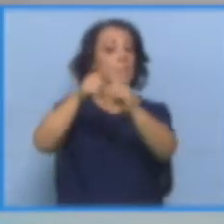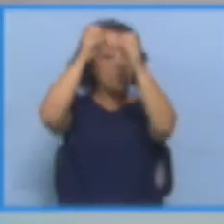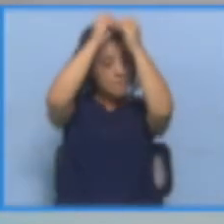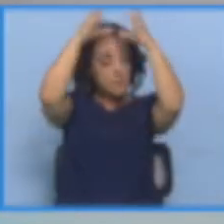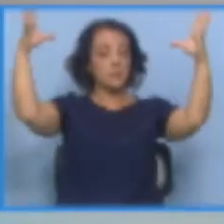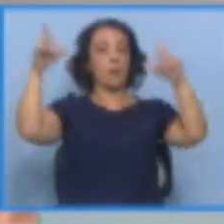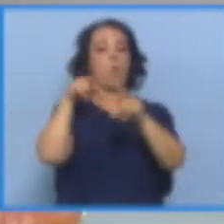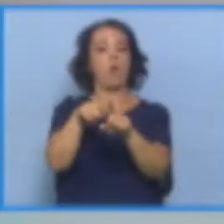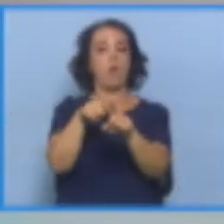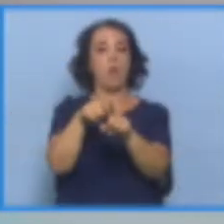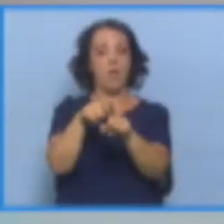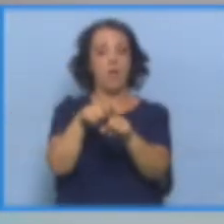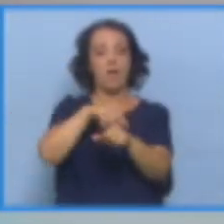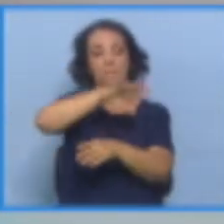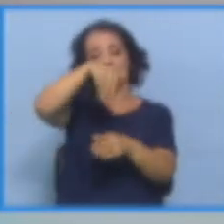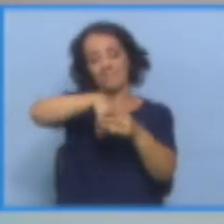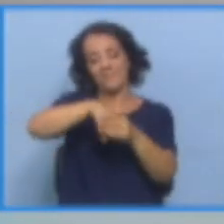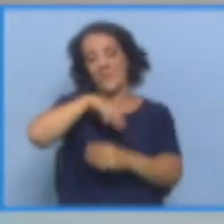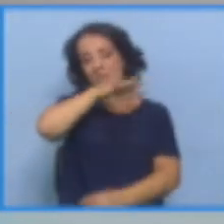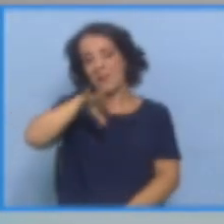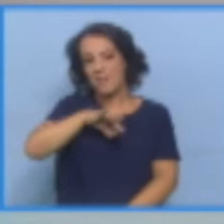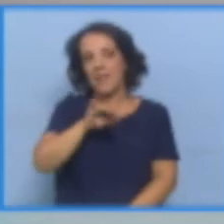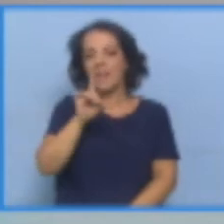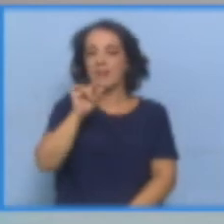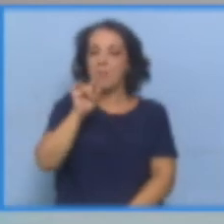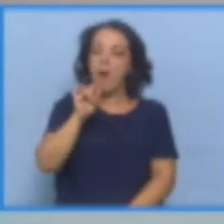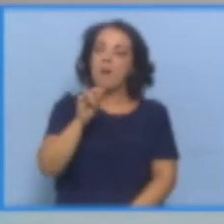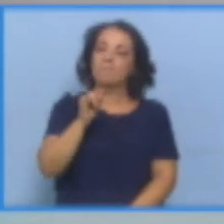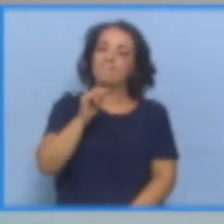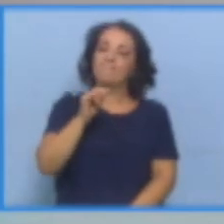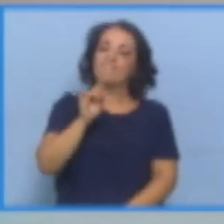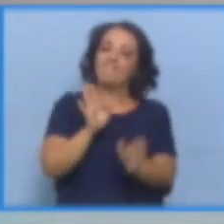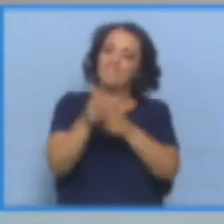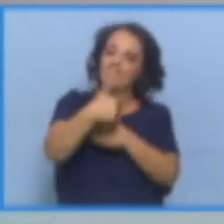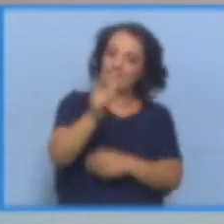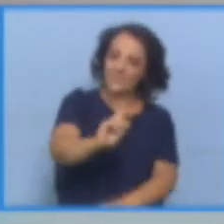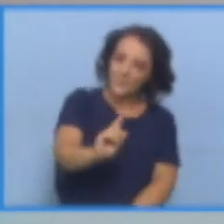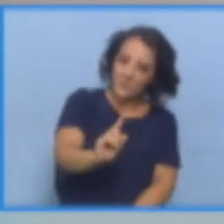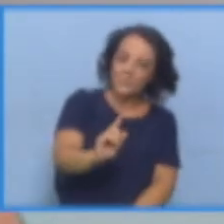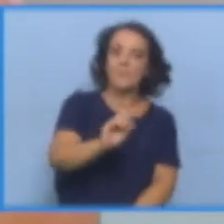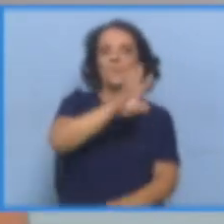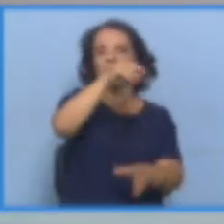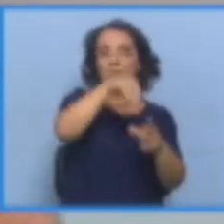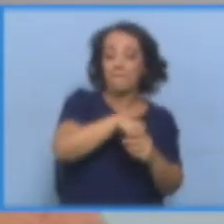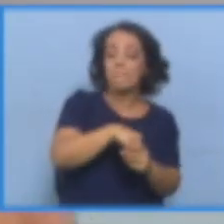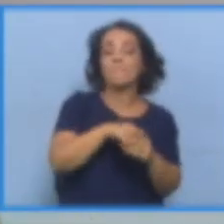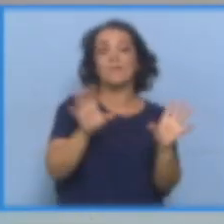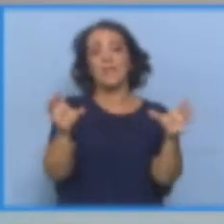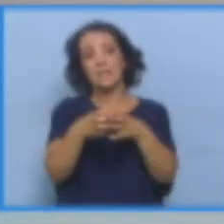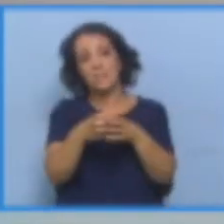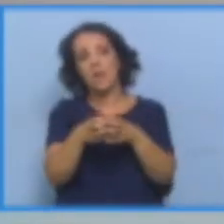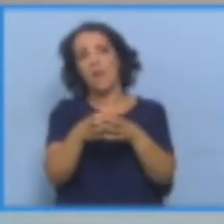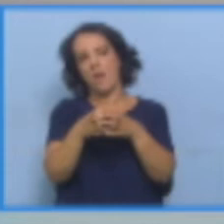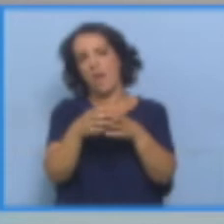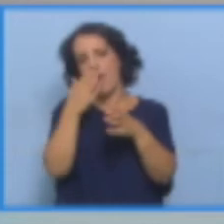concretiza-se claramente em tecidos familiares. Exatamente, e também na fidelidade. Claro. Em tecidos familiares e na comunidade cristã, como um